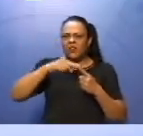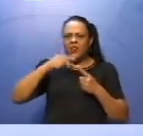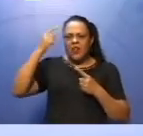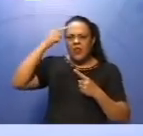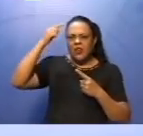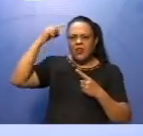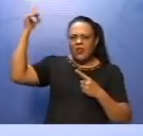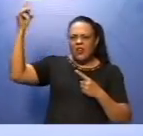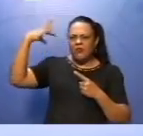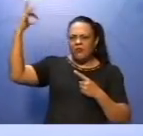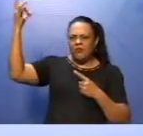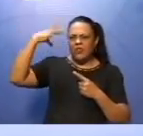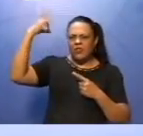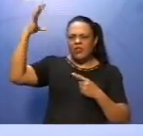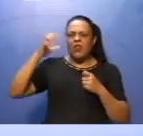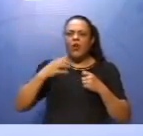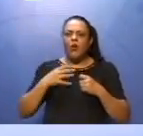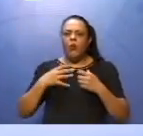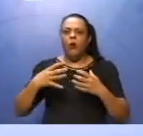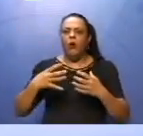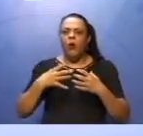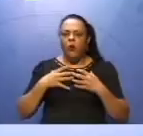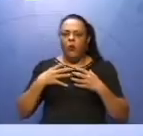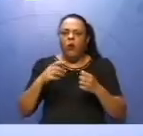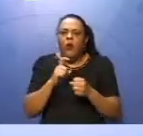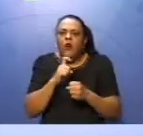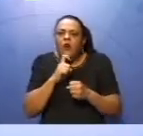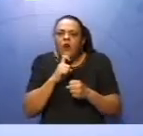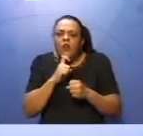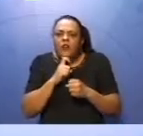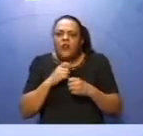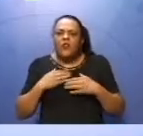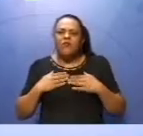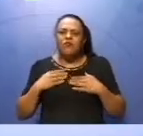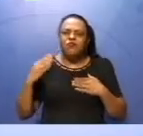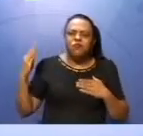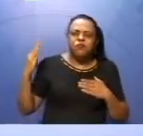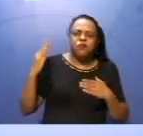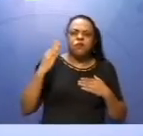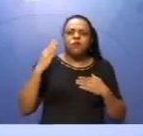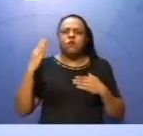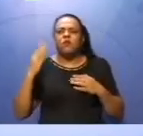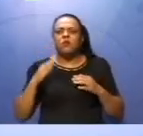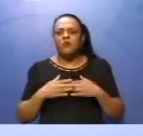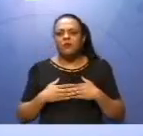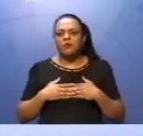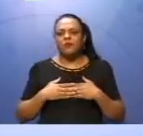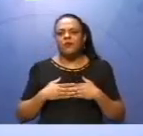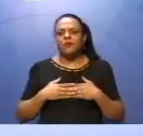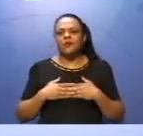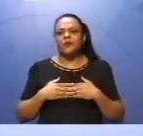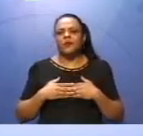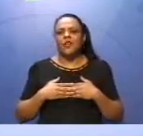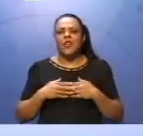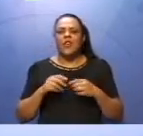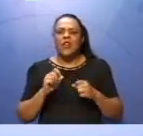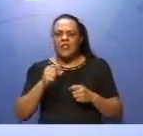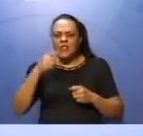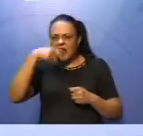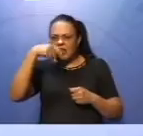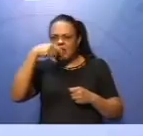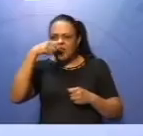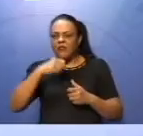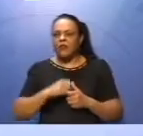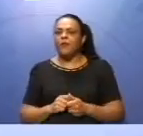tosse, fadiga, mal-estar e calafrios. E é importante destacar que esse tipo de gripe, ela